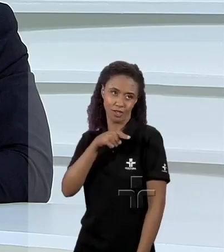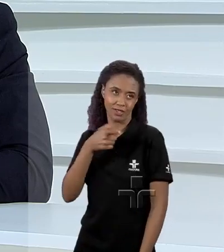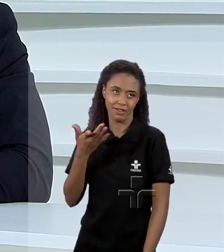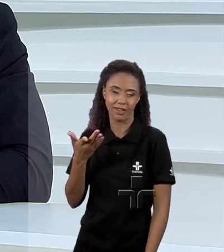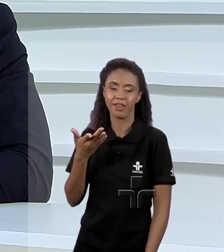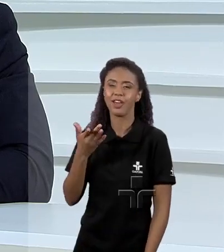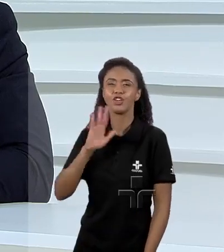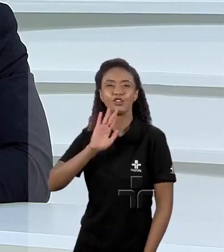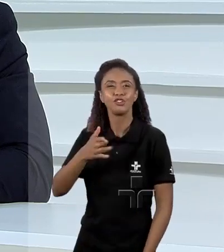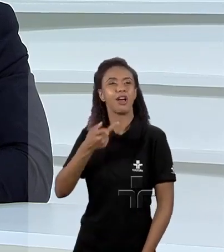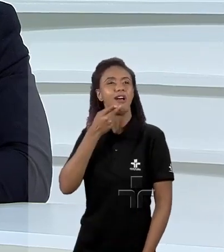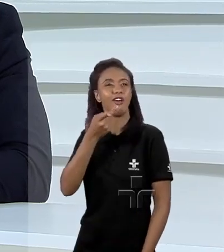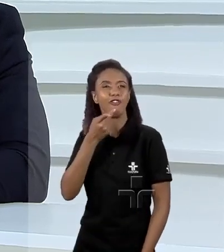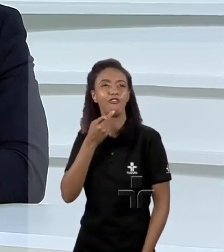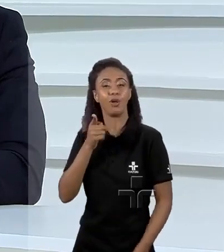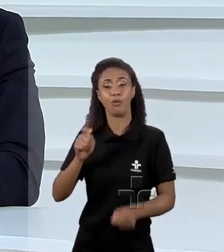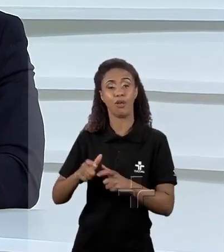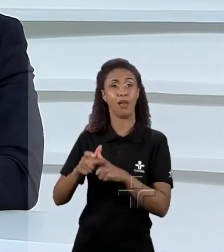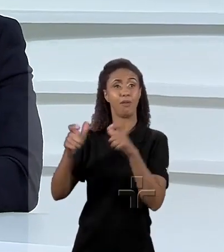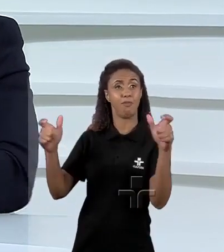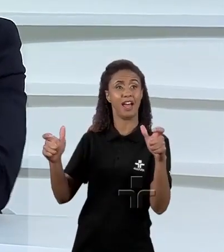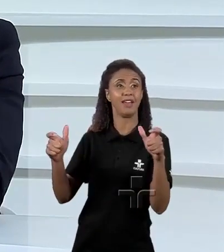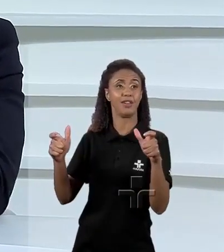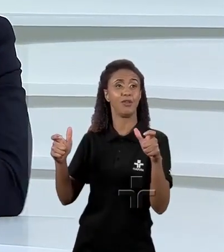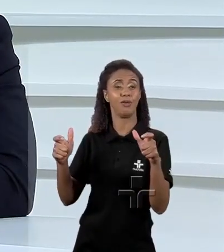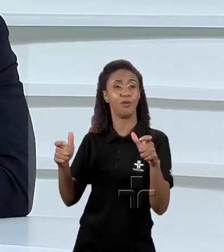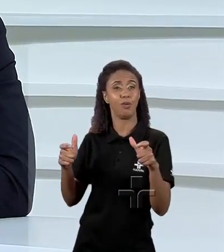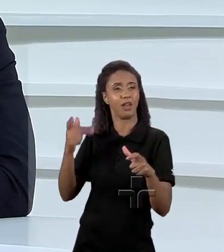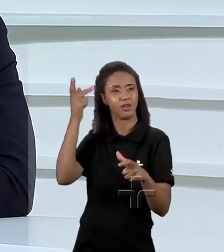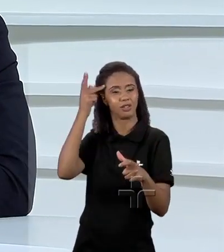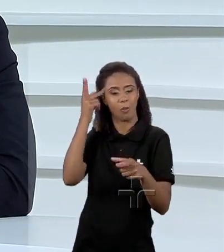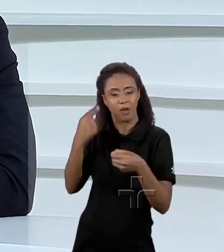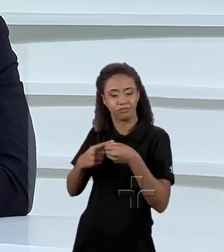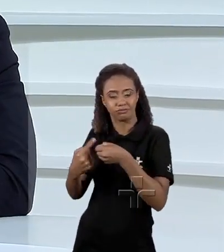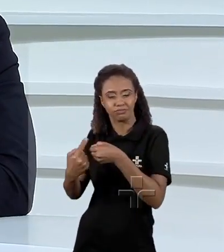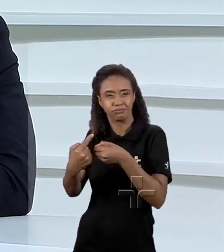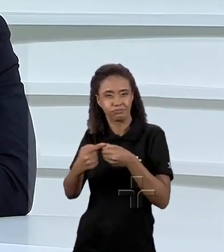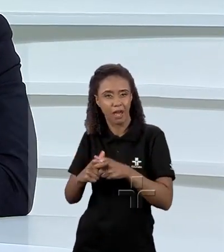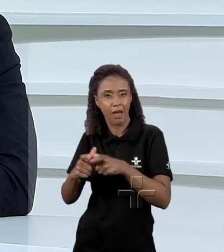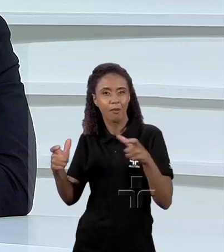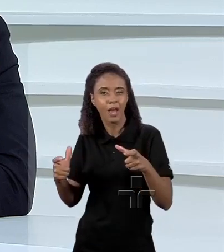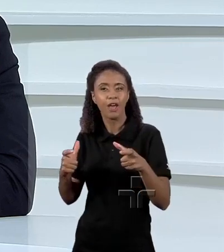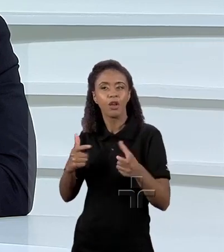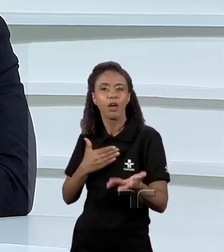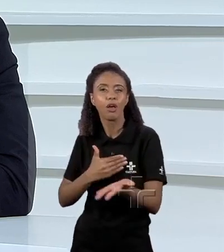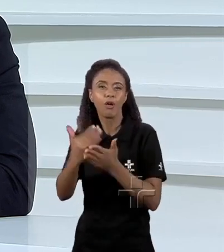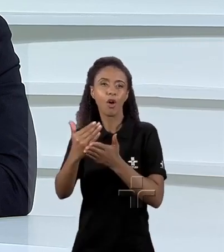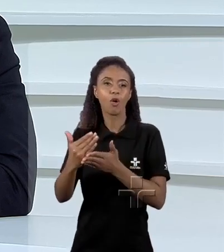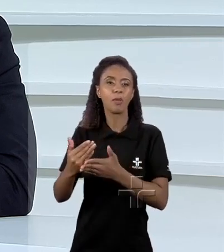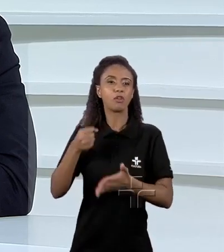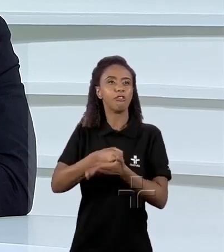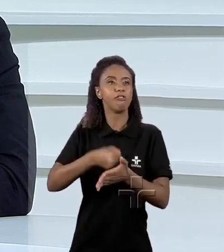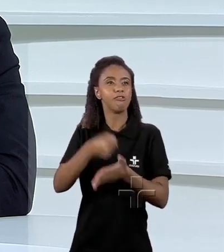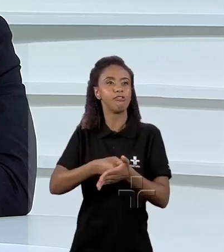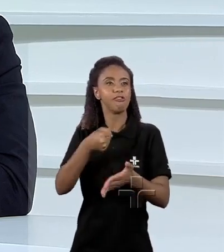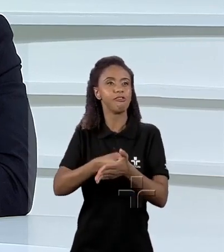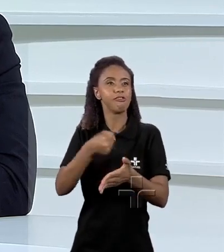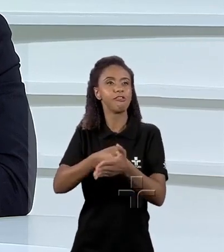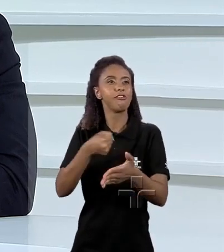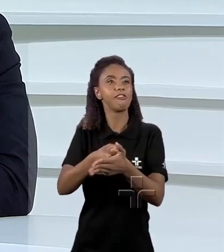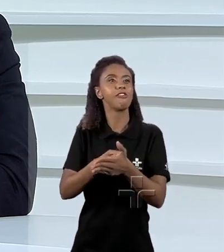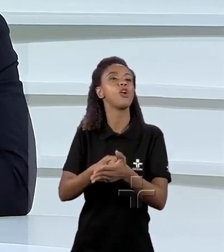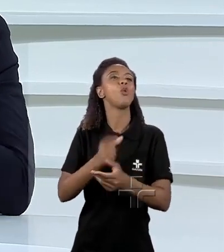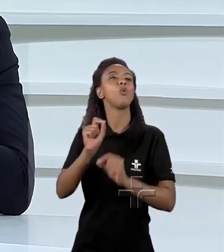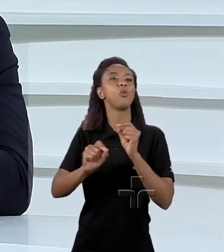boa parte dos paulistas, principalmente do interior de São Paulo, esperam, que é o discurso combativo, duro, no que diz respeito à segurança pública.